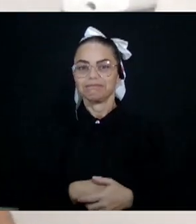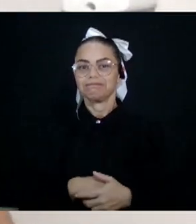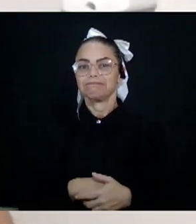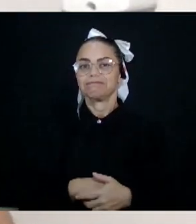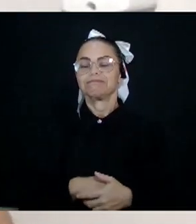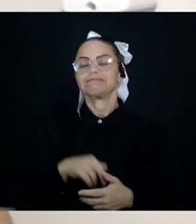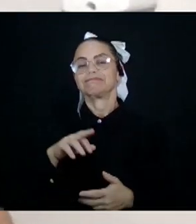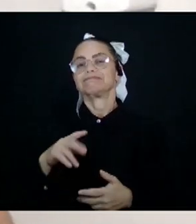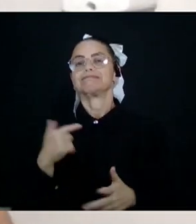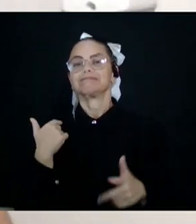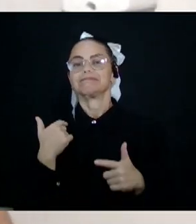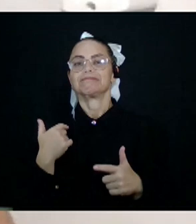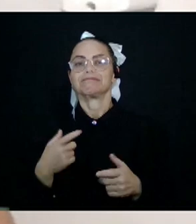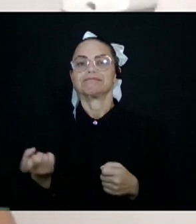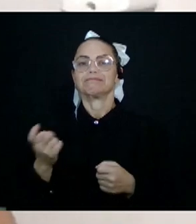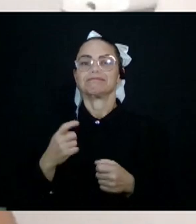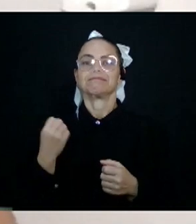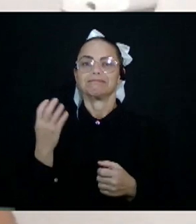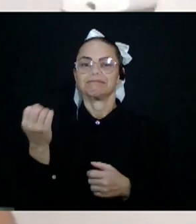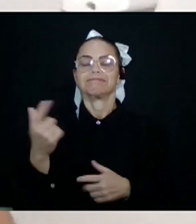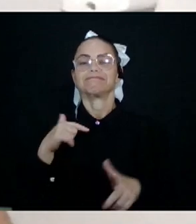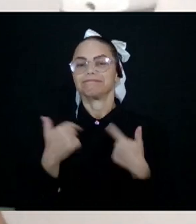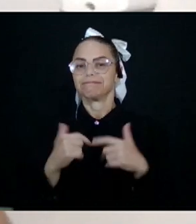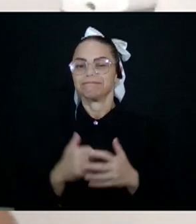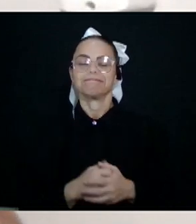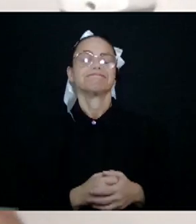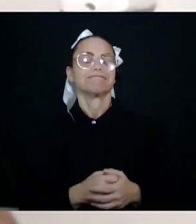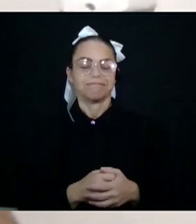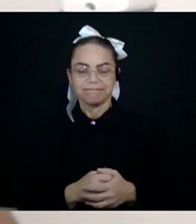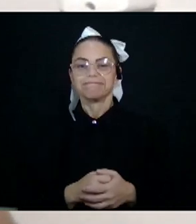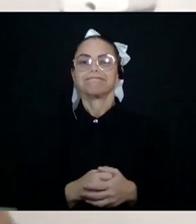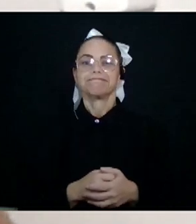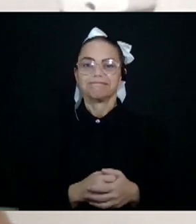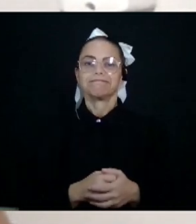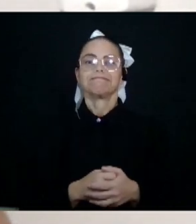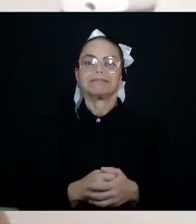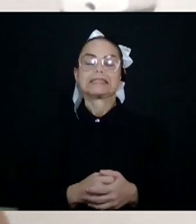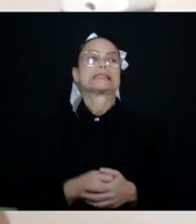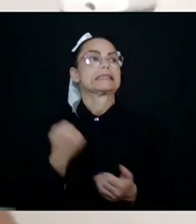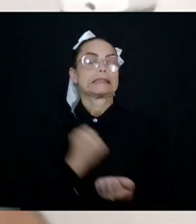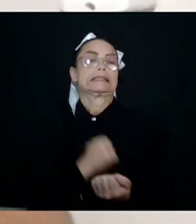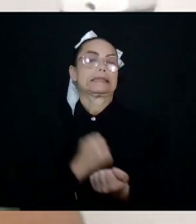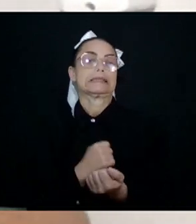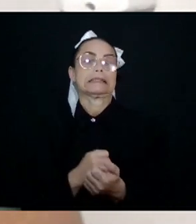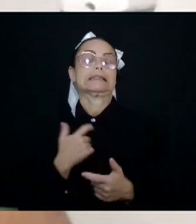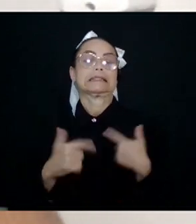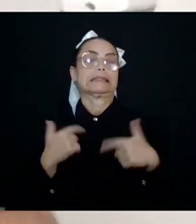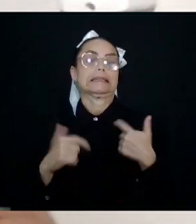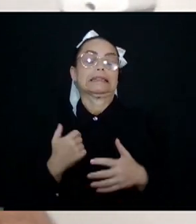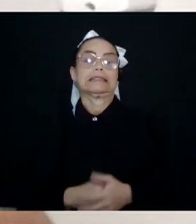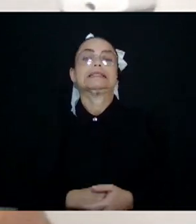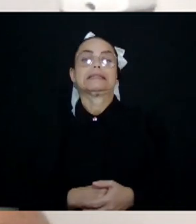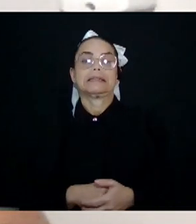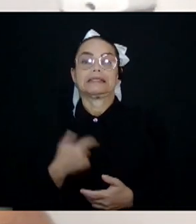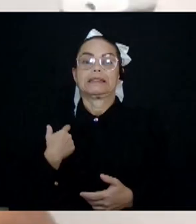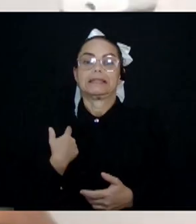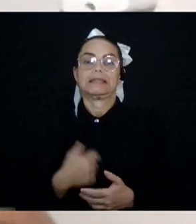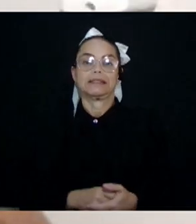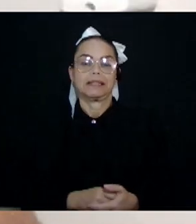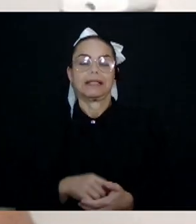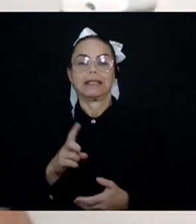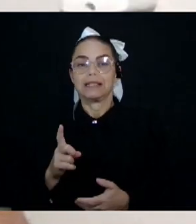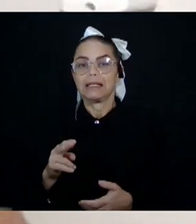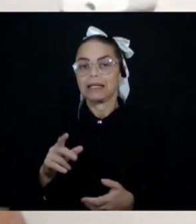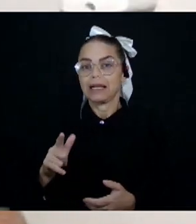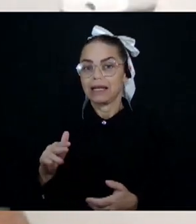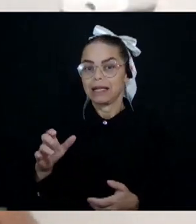quando eu viajo a trabalho, como eu disse, aquela descarga de adrenalina que eu tenho que apaziguar ela e isso leva um tempo.